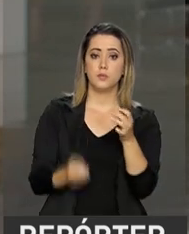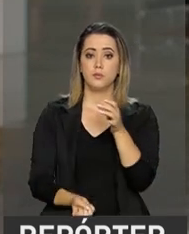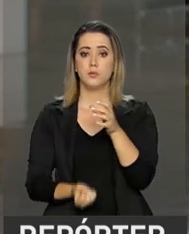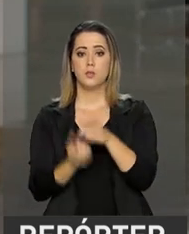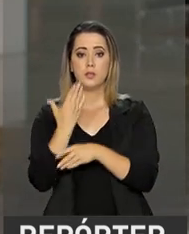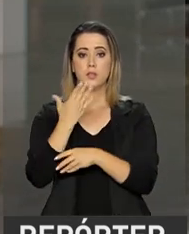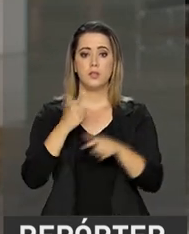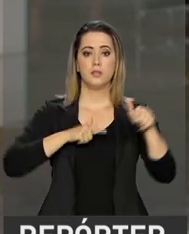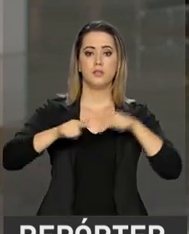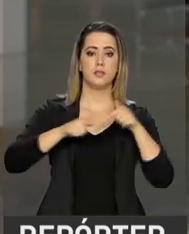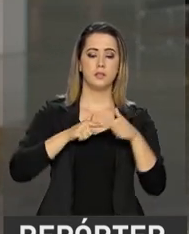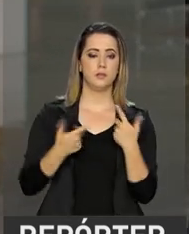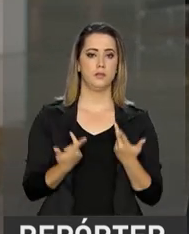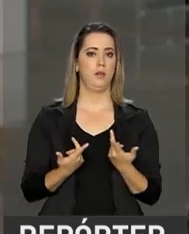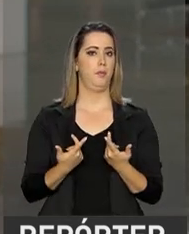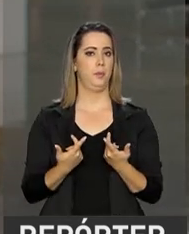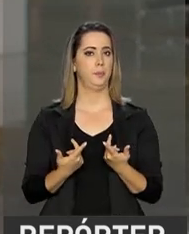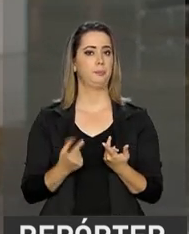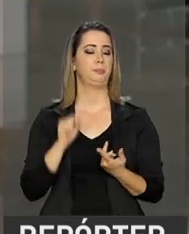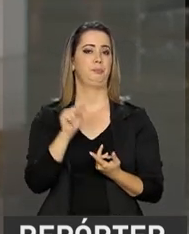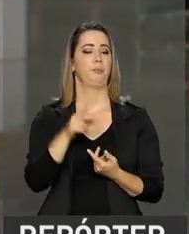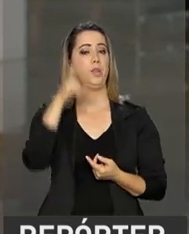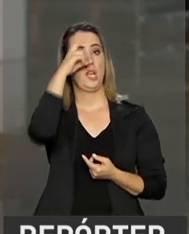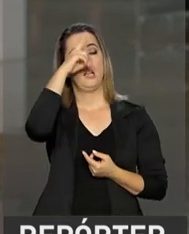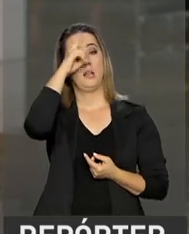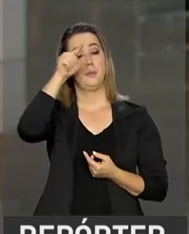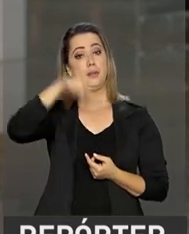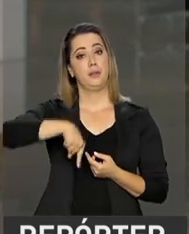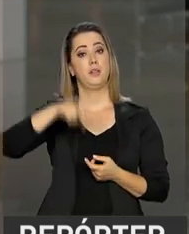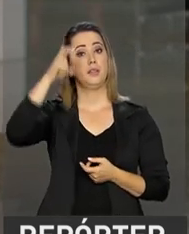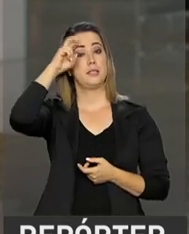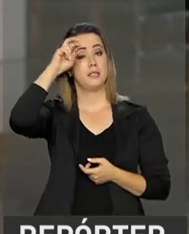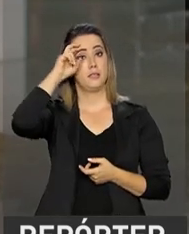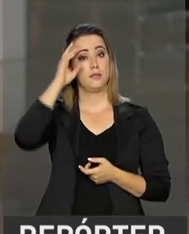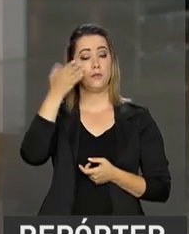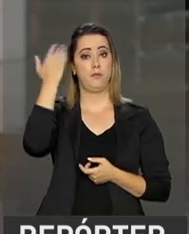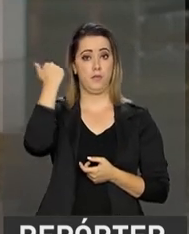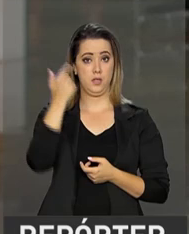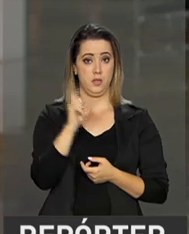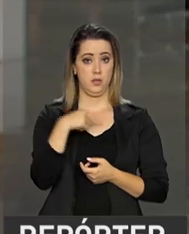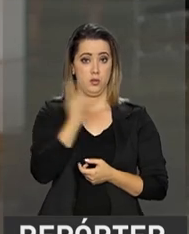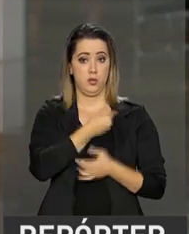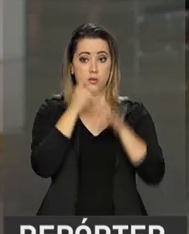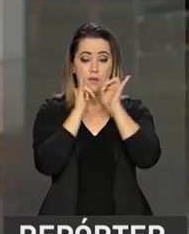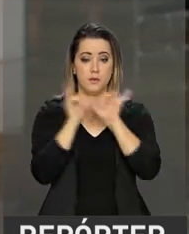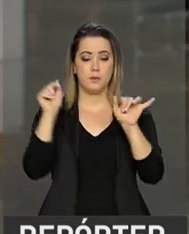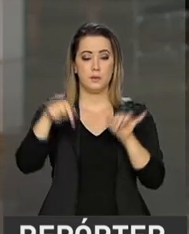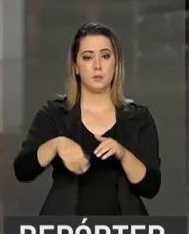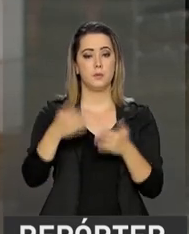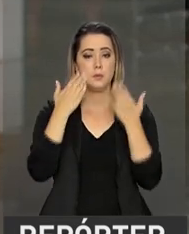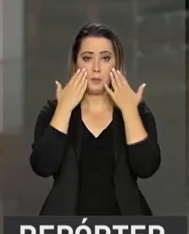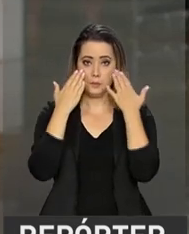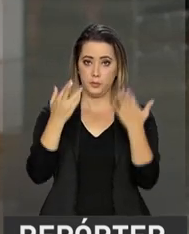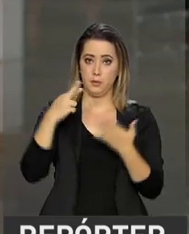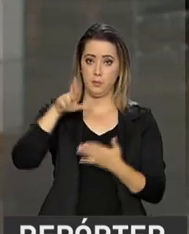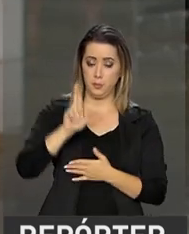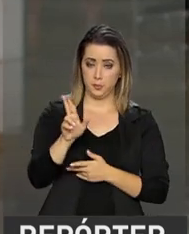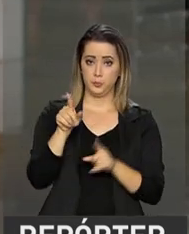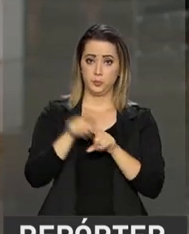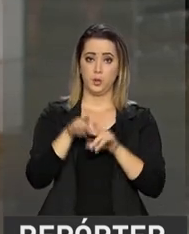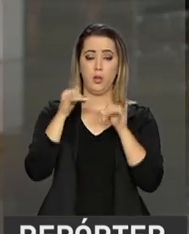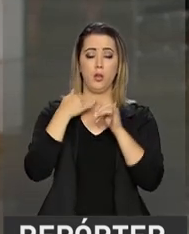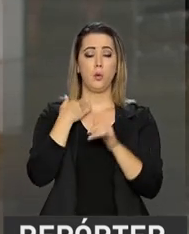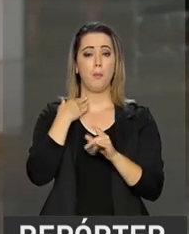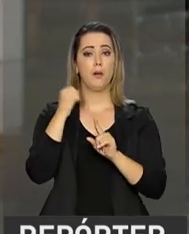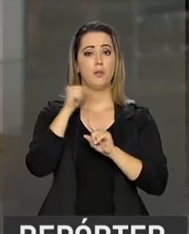empregos lembrando que nesta quinta-feira nós noticiamos aqui na tv nbr que o banco central divulgou que